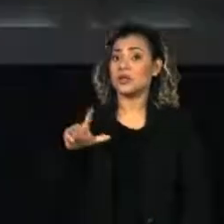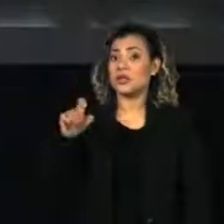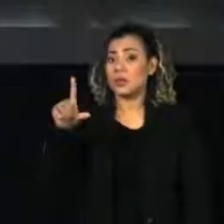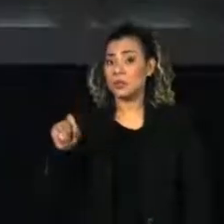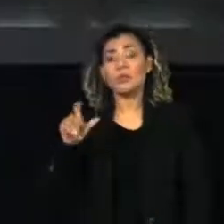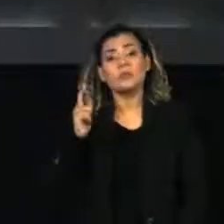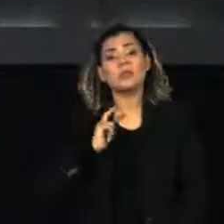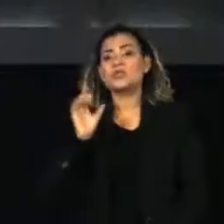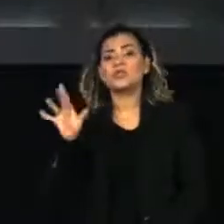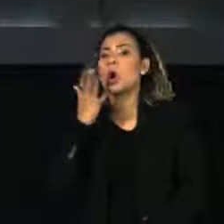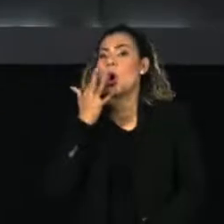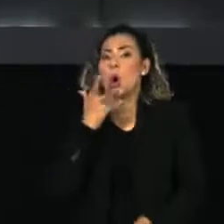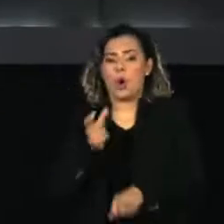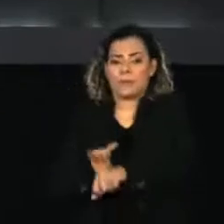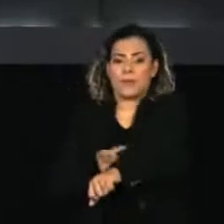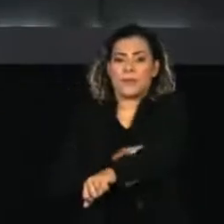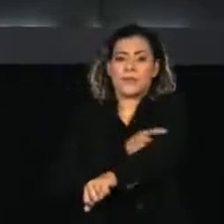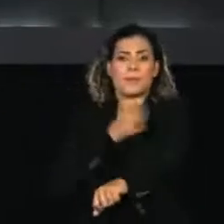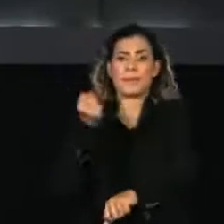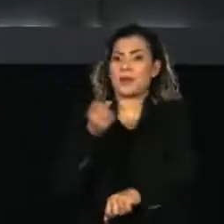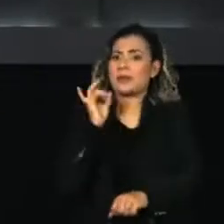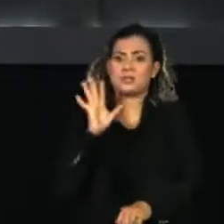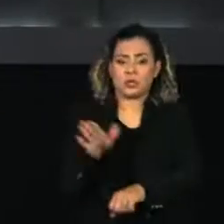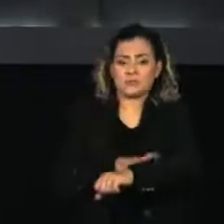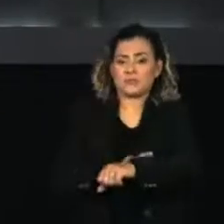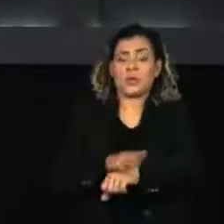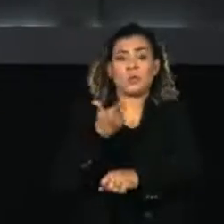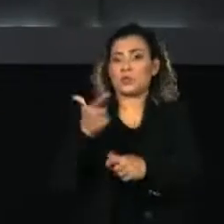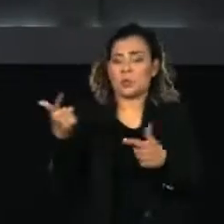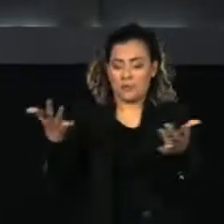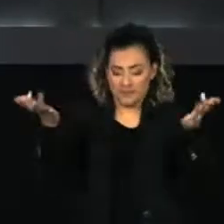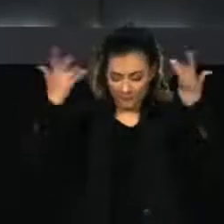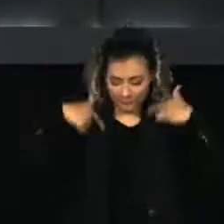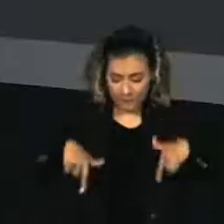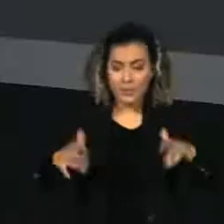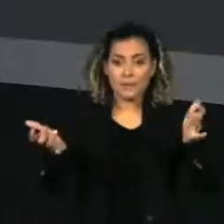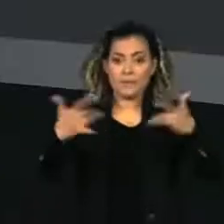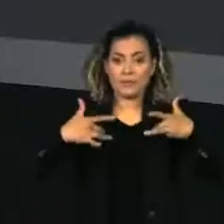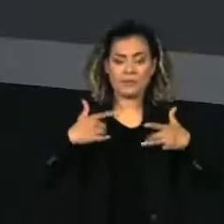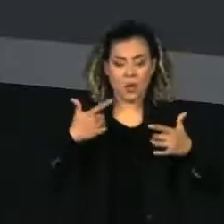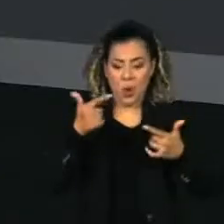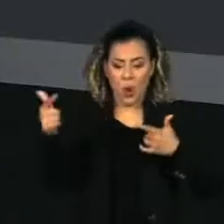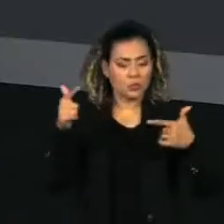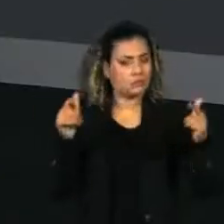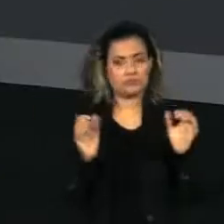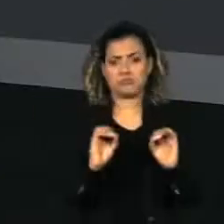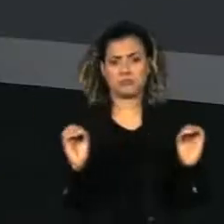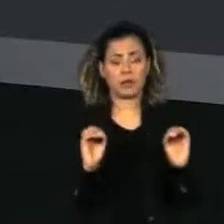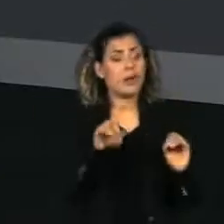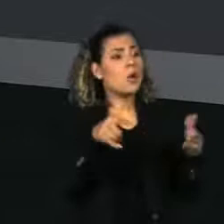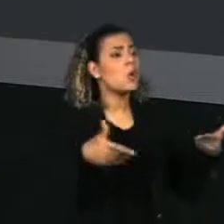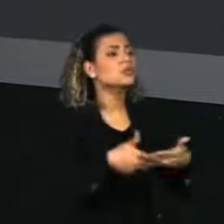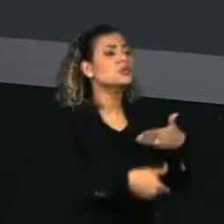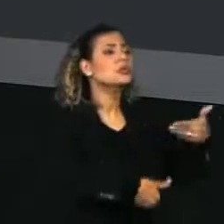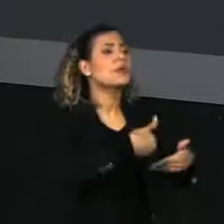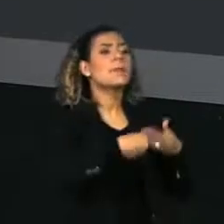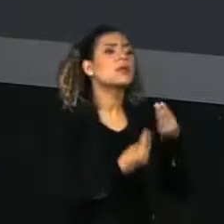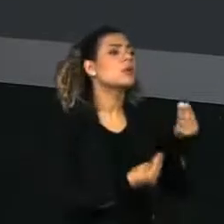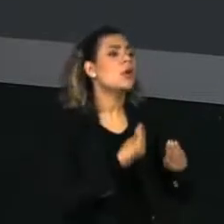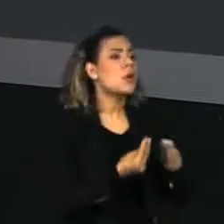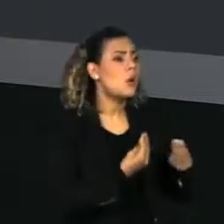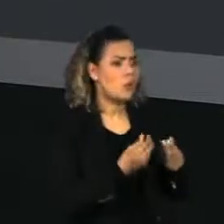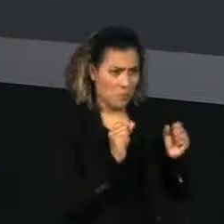comprometimento apenas da pele, sem repercussão em outros órgãos. E o tratamento, hoje em dia, pode